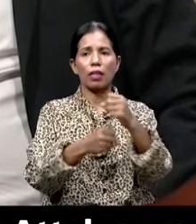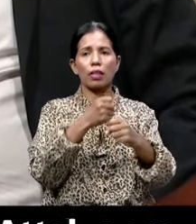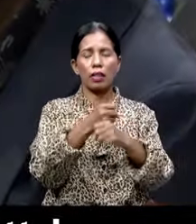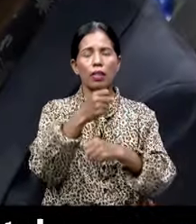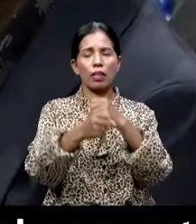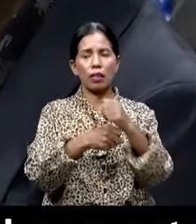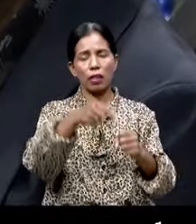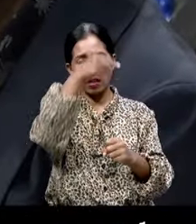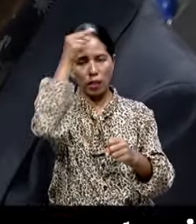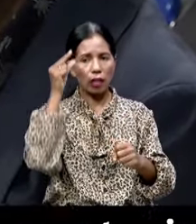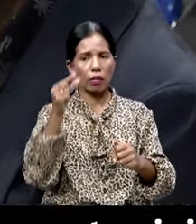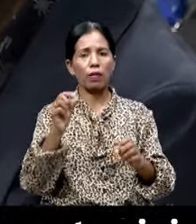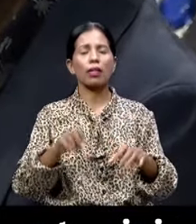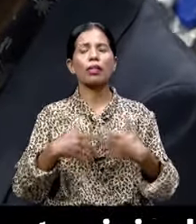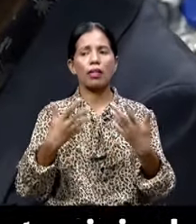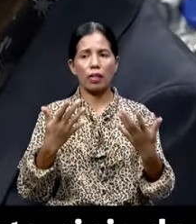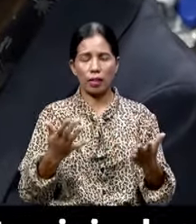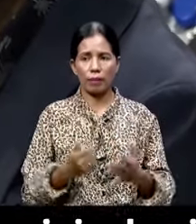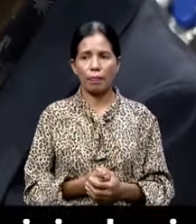hira. Oh,